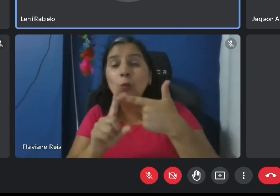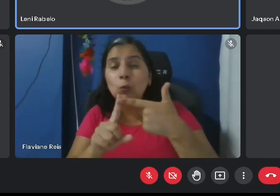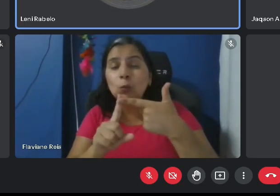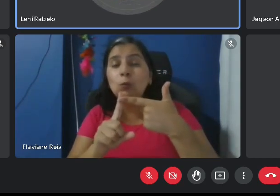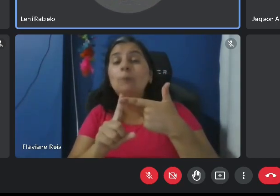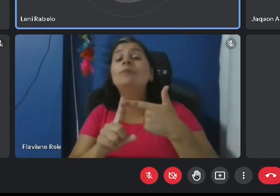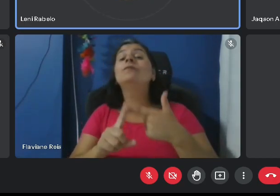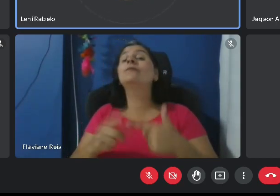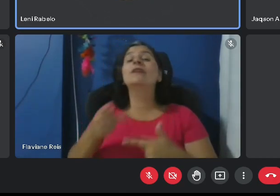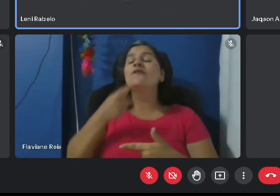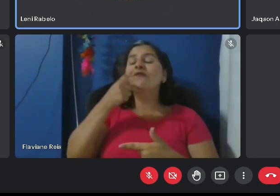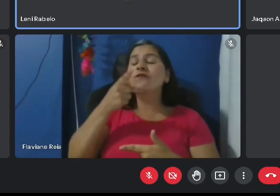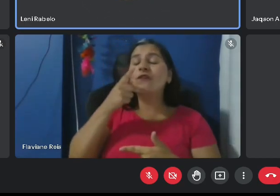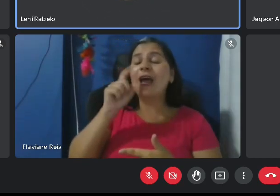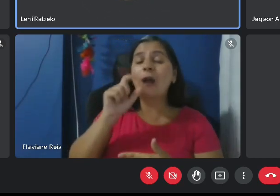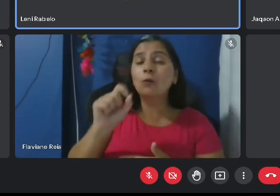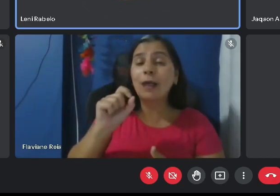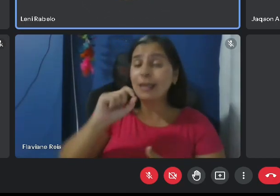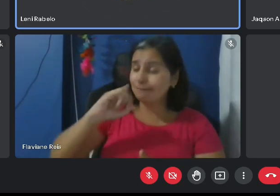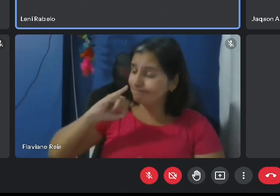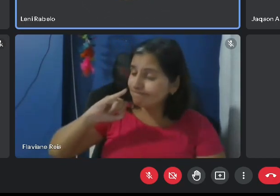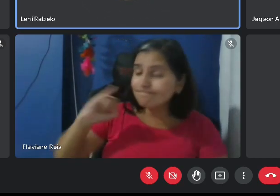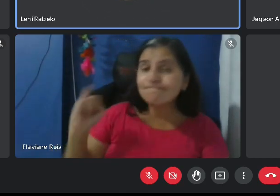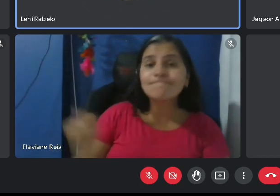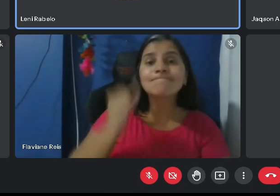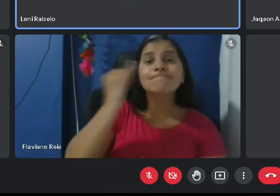Ana Paula?